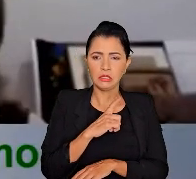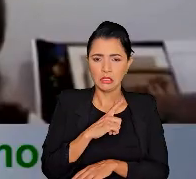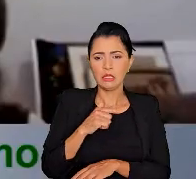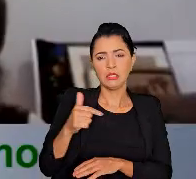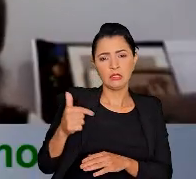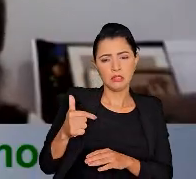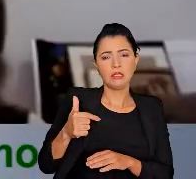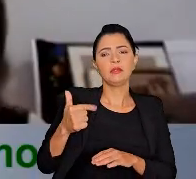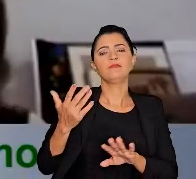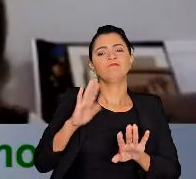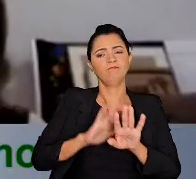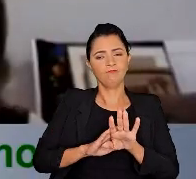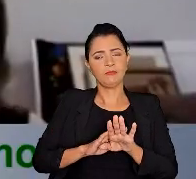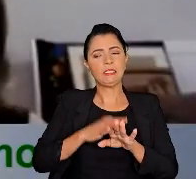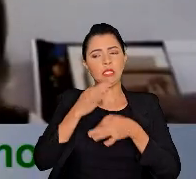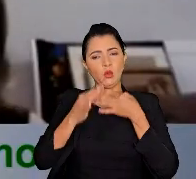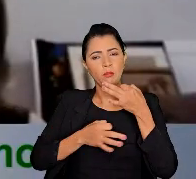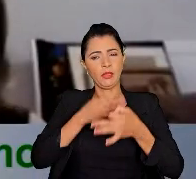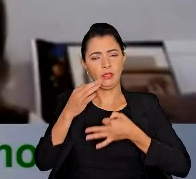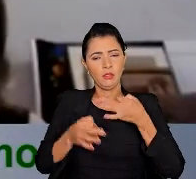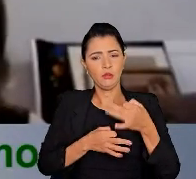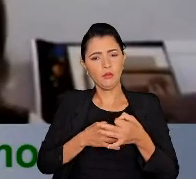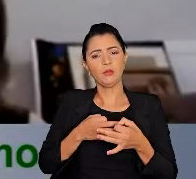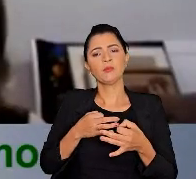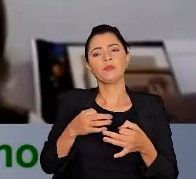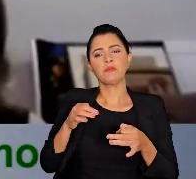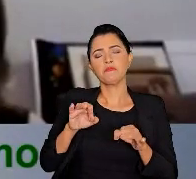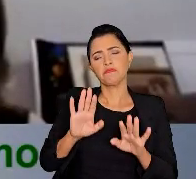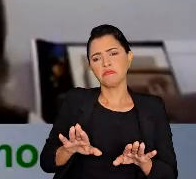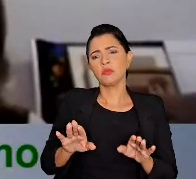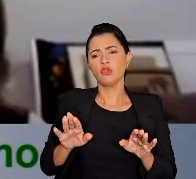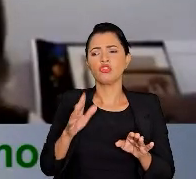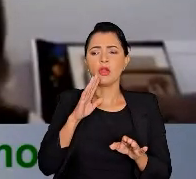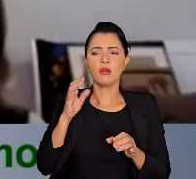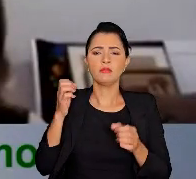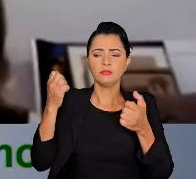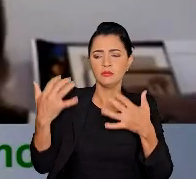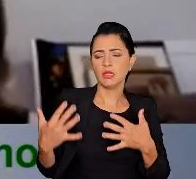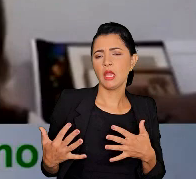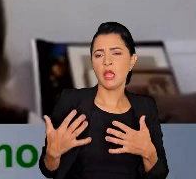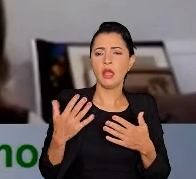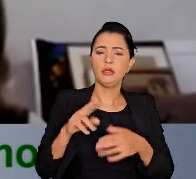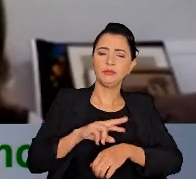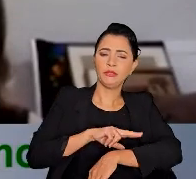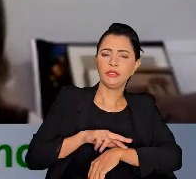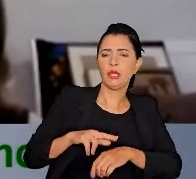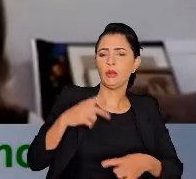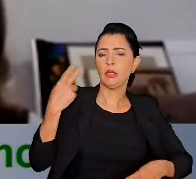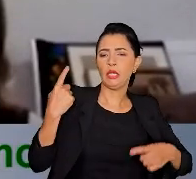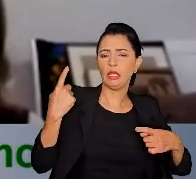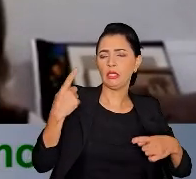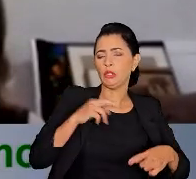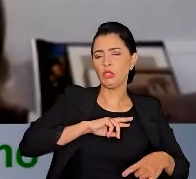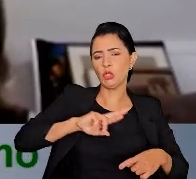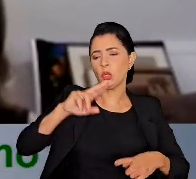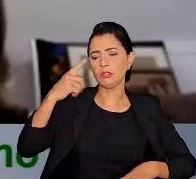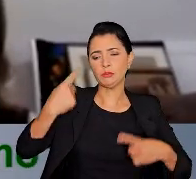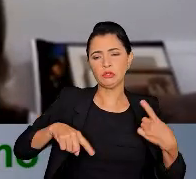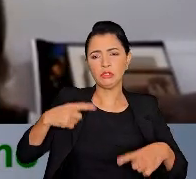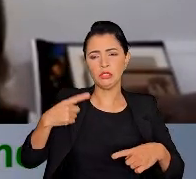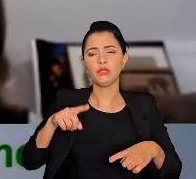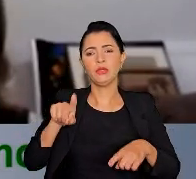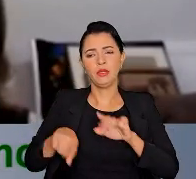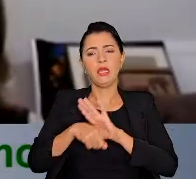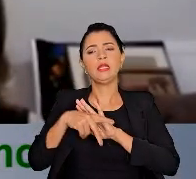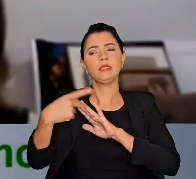secundário nesse tipo de argumento, e ainda que fundamentado numa questão ou racial, ou religiosa, ou política, ele serve a um